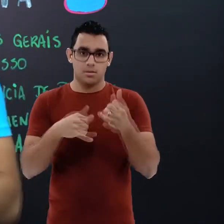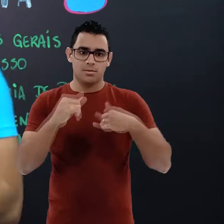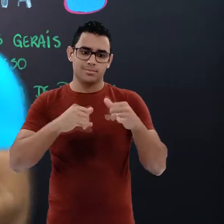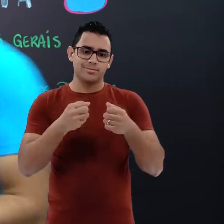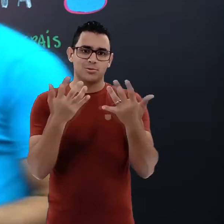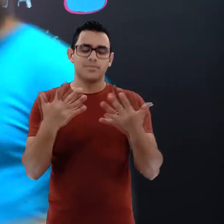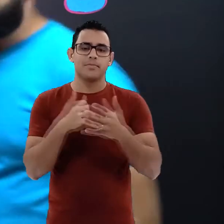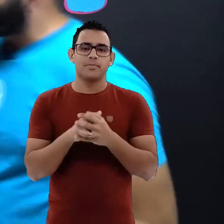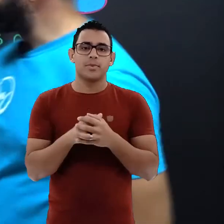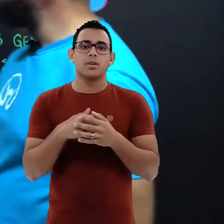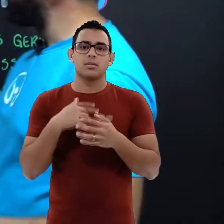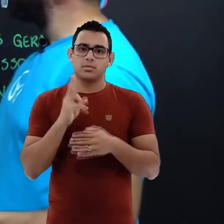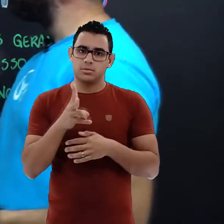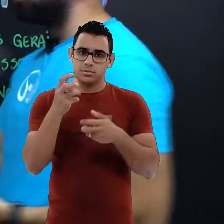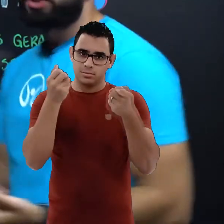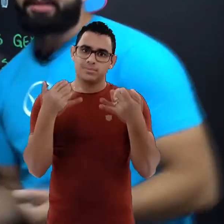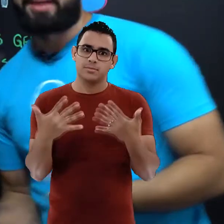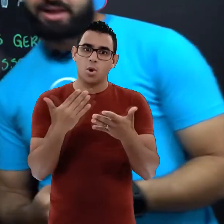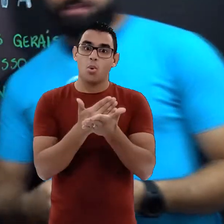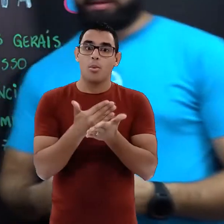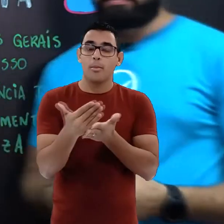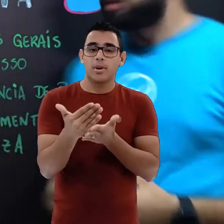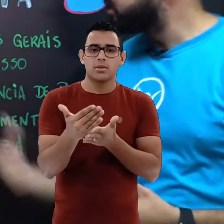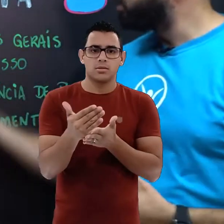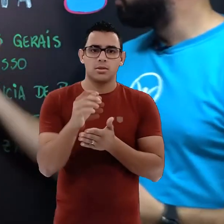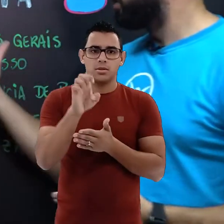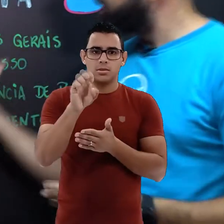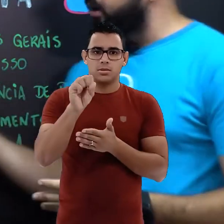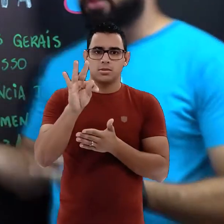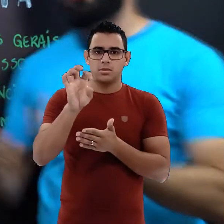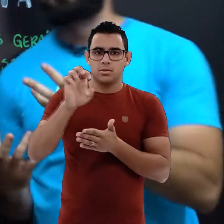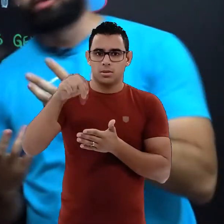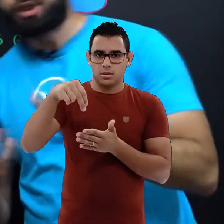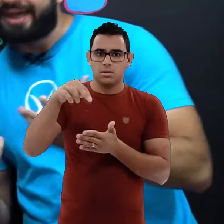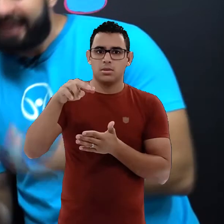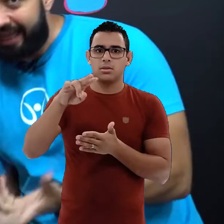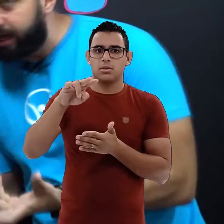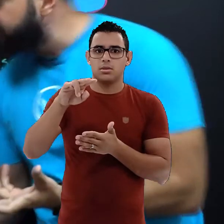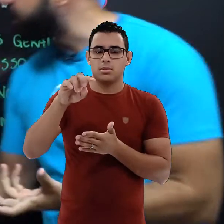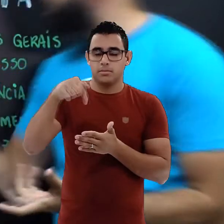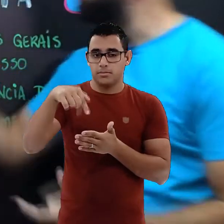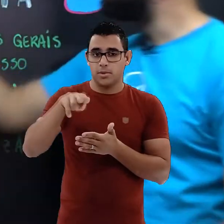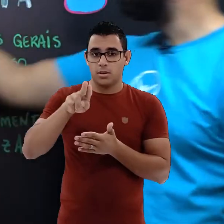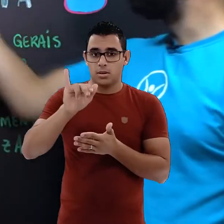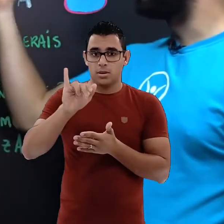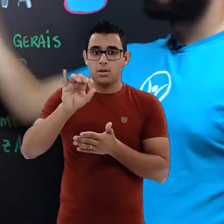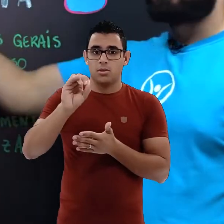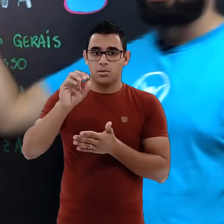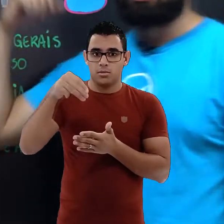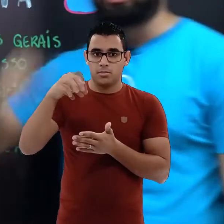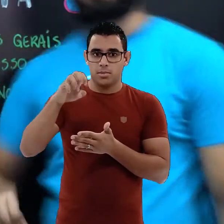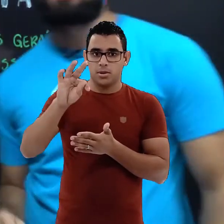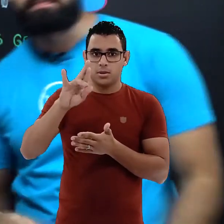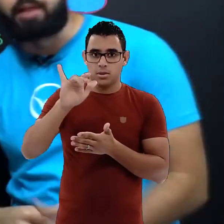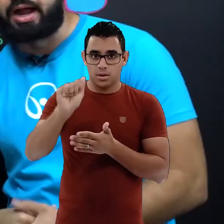estequiometria eu gosto sempre de começar falando pela etimologia da palavra. Estequiometria tem uma etimologia grega, tá? Completa aí